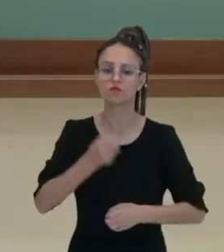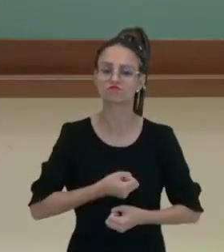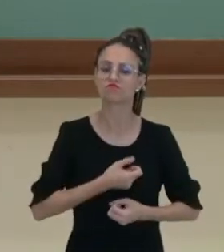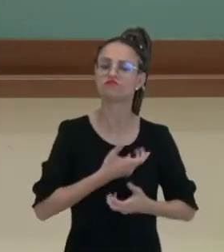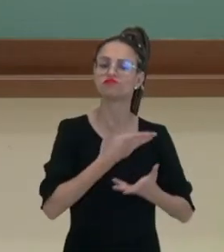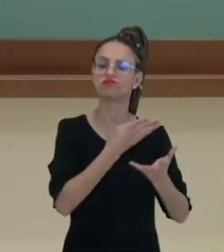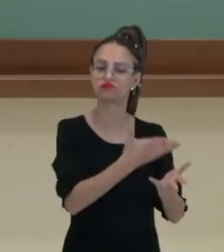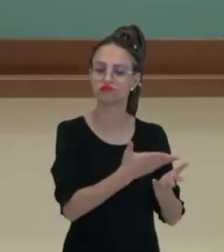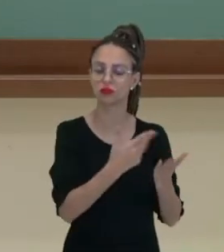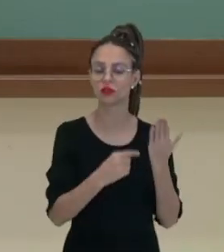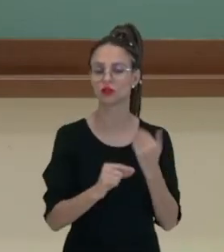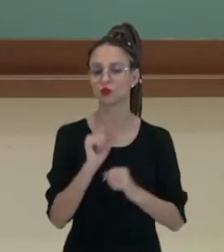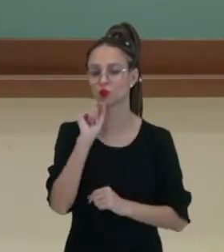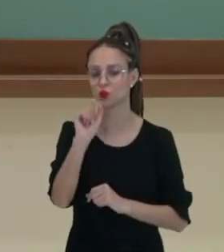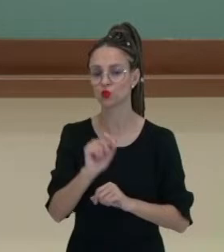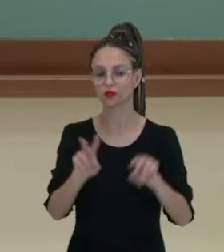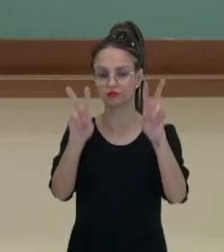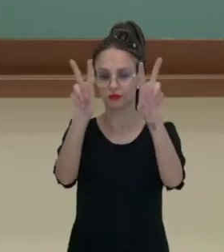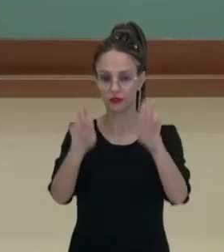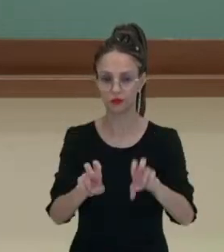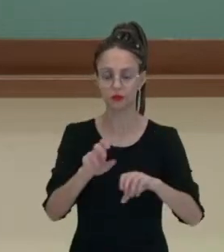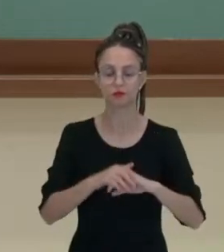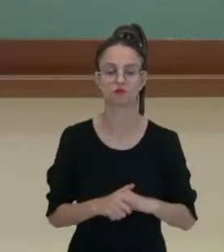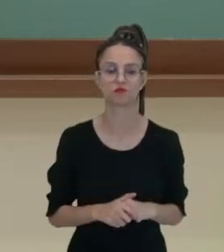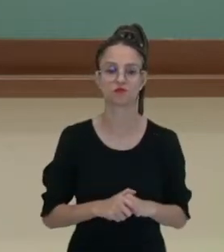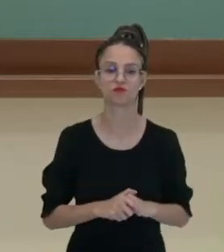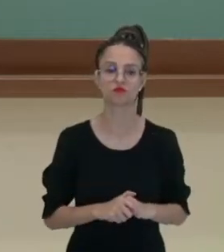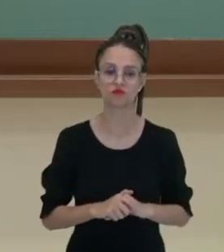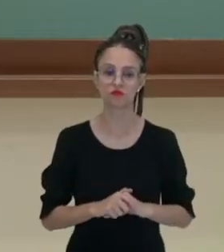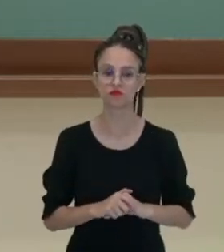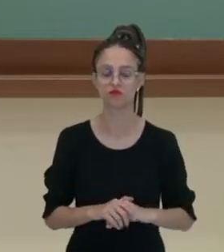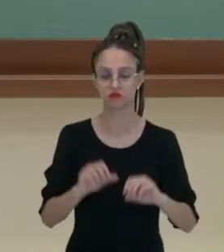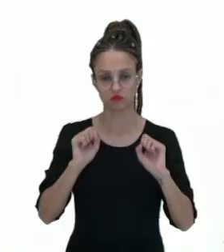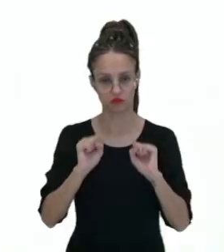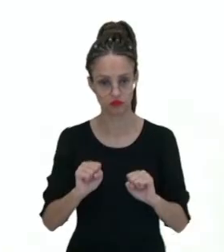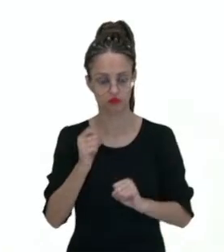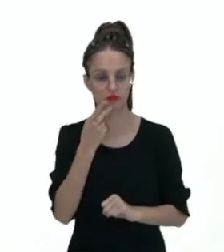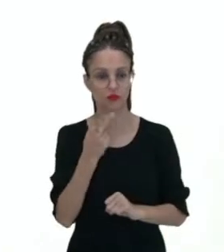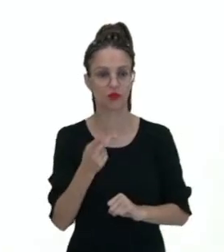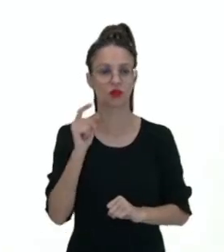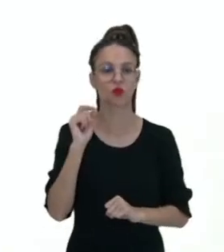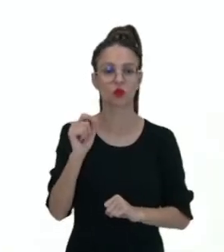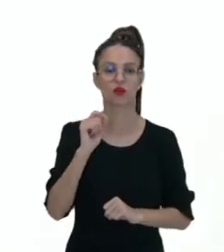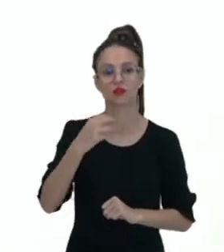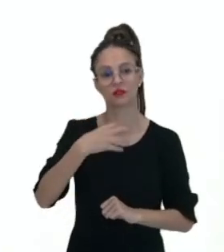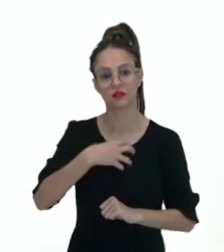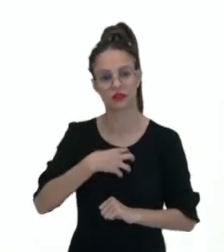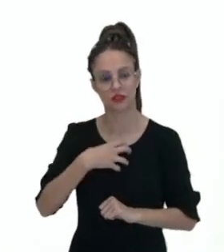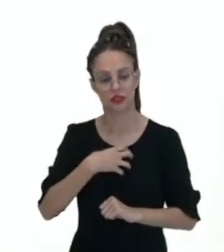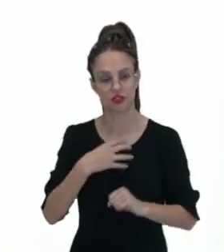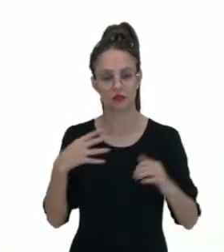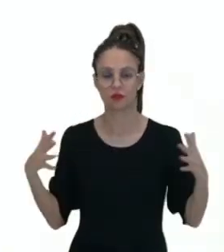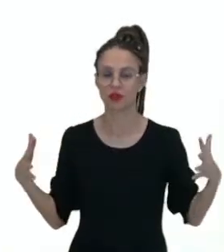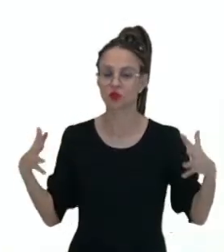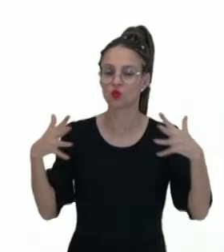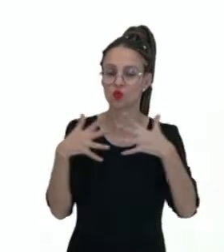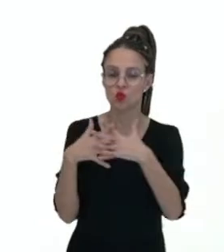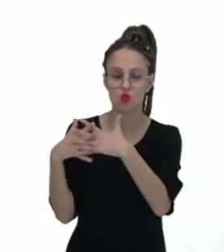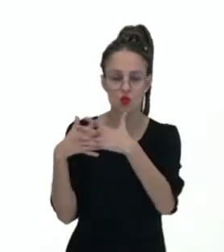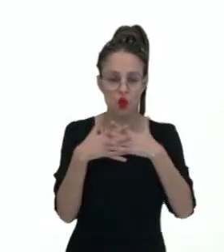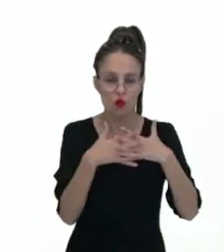falando, né? Qual é o tema aqui? Então, eu posso dizer que os sentimentos confusos da